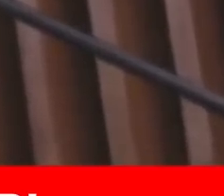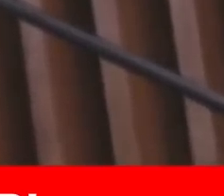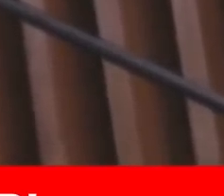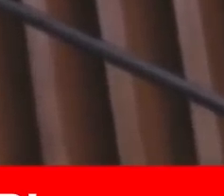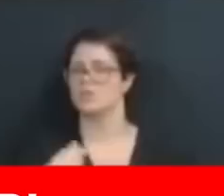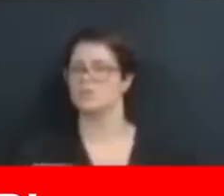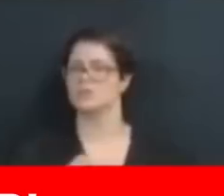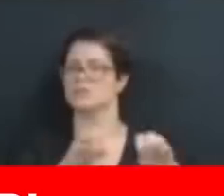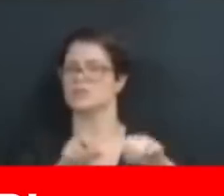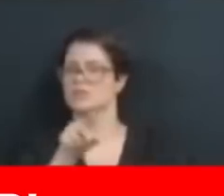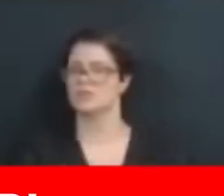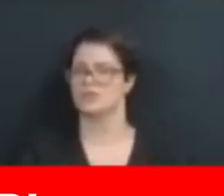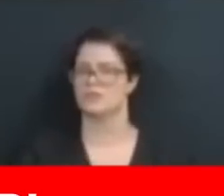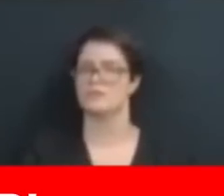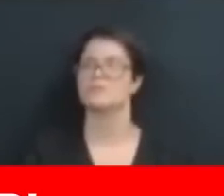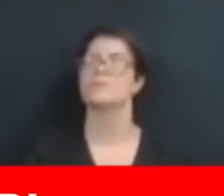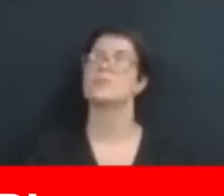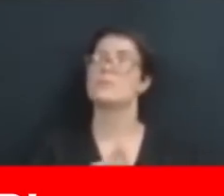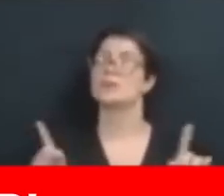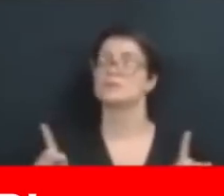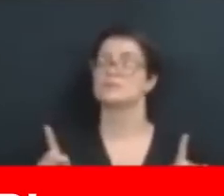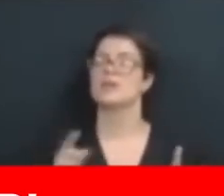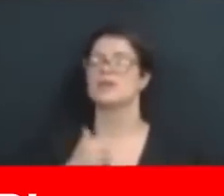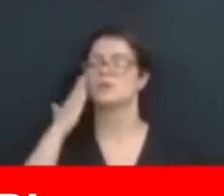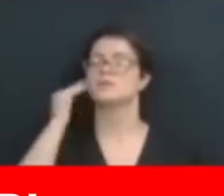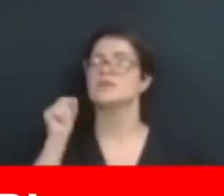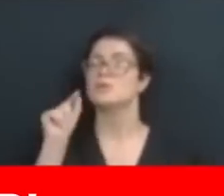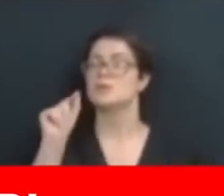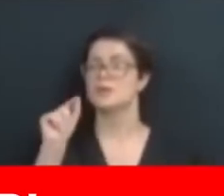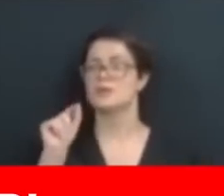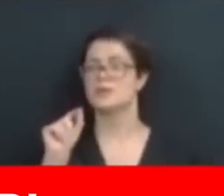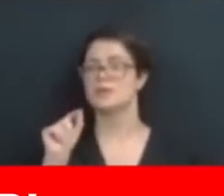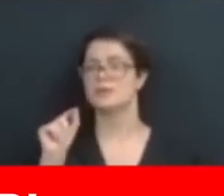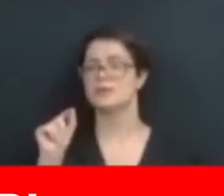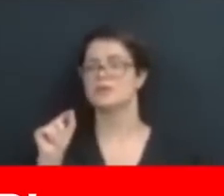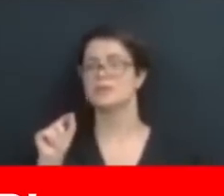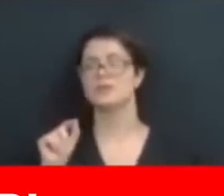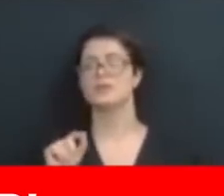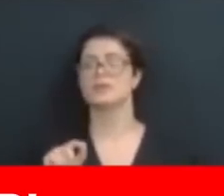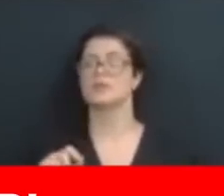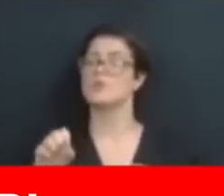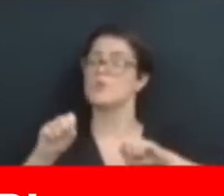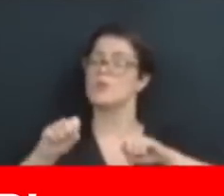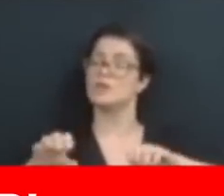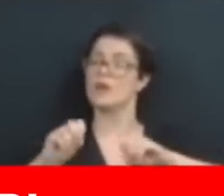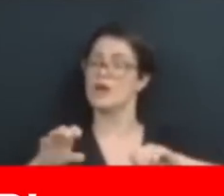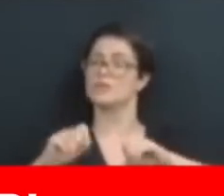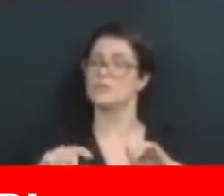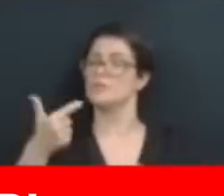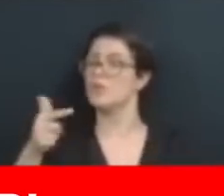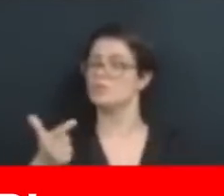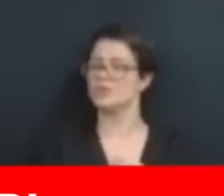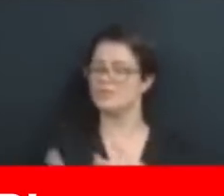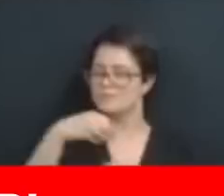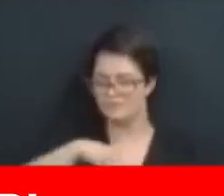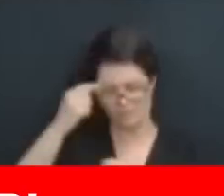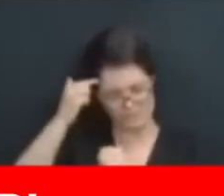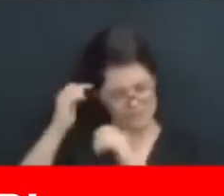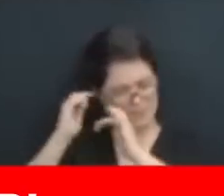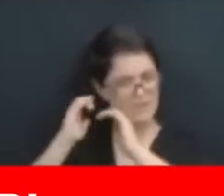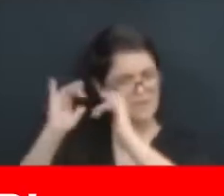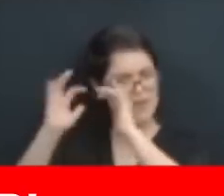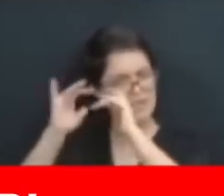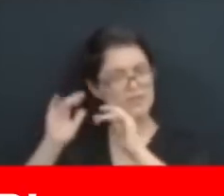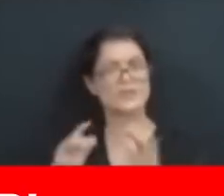reproduz? Agora, o que eu sei é que o ensino não reflexivo, que estimula a